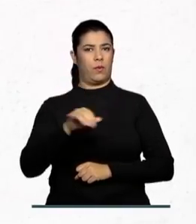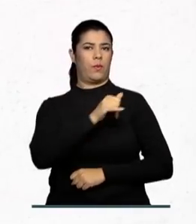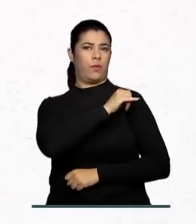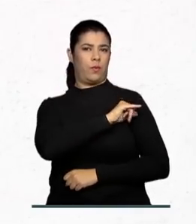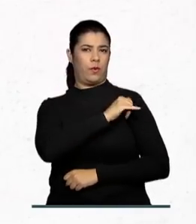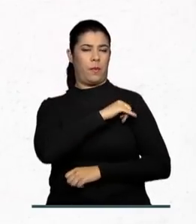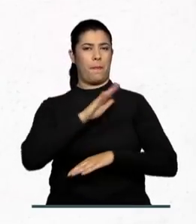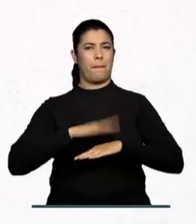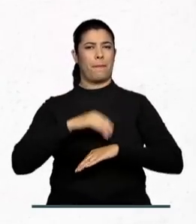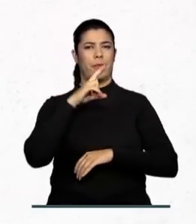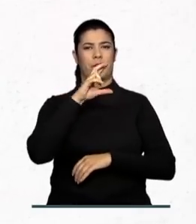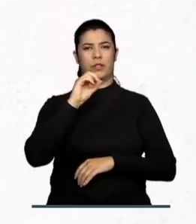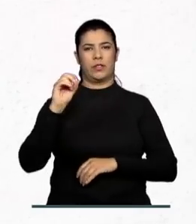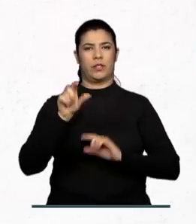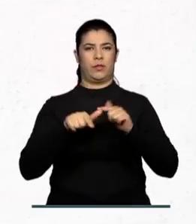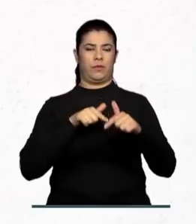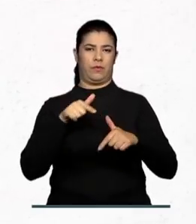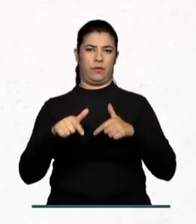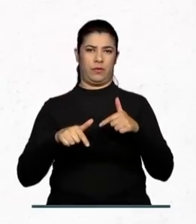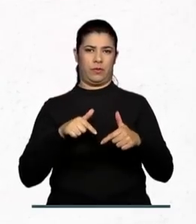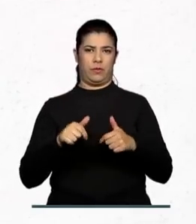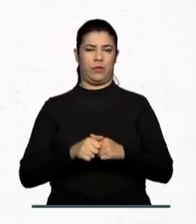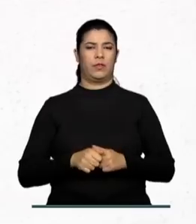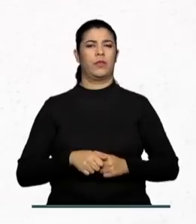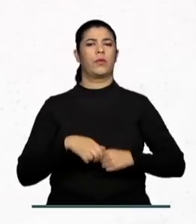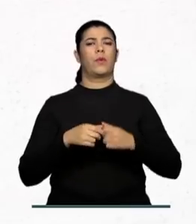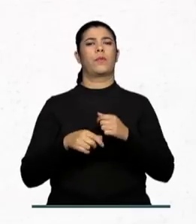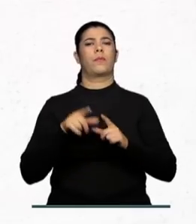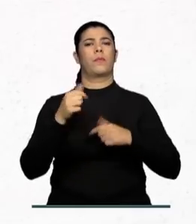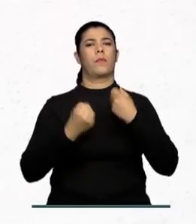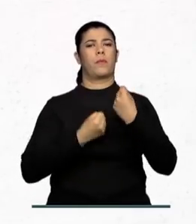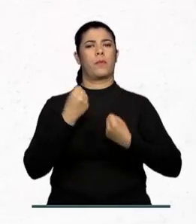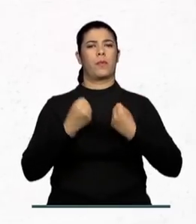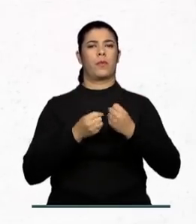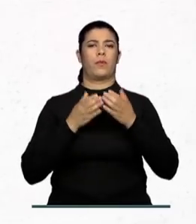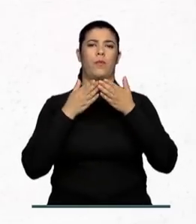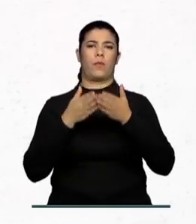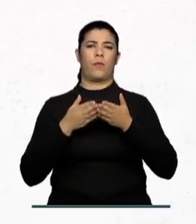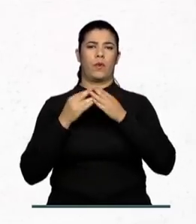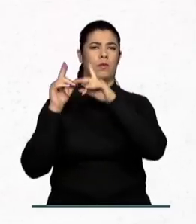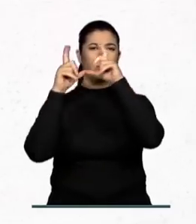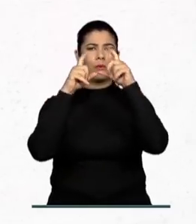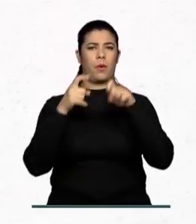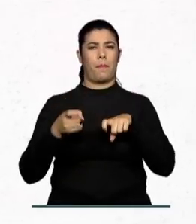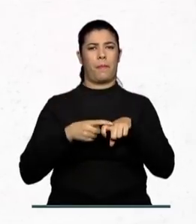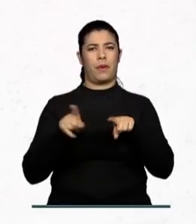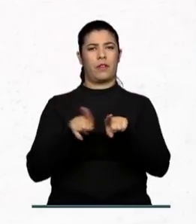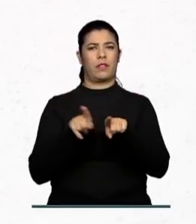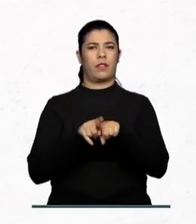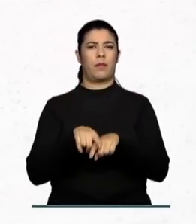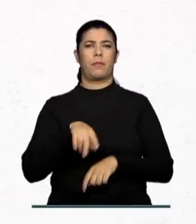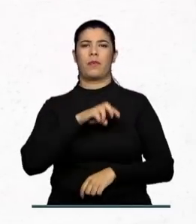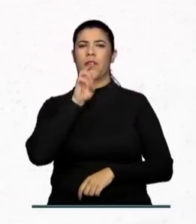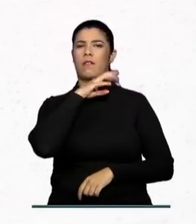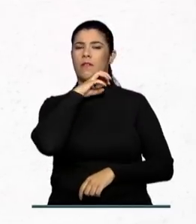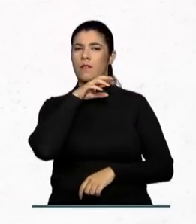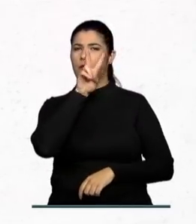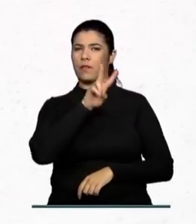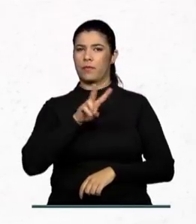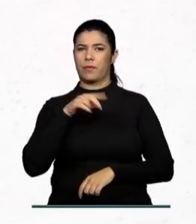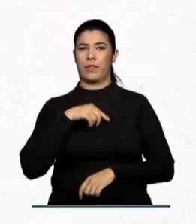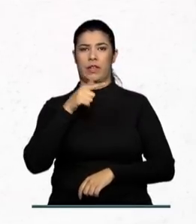São mais de 500 funções, entre elas pilotos de barcos, fotógrafos, médicos e veterinários. 70